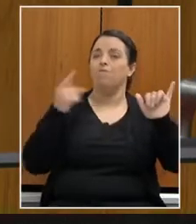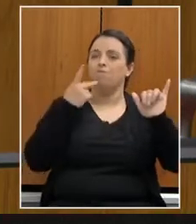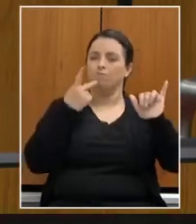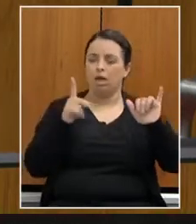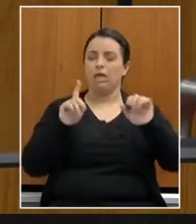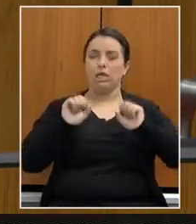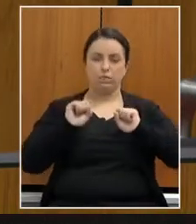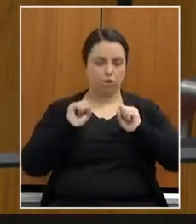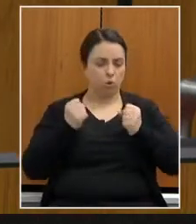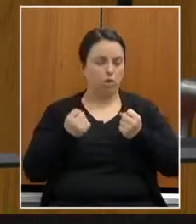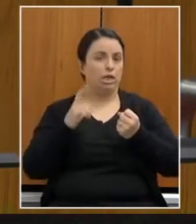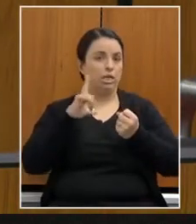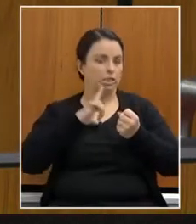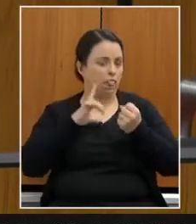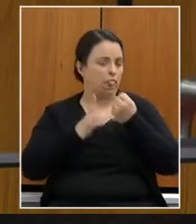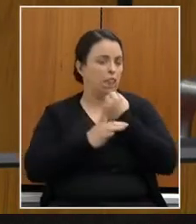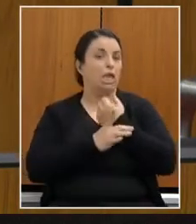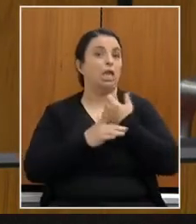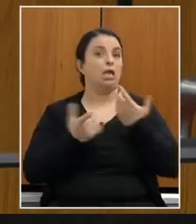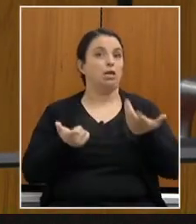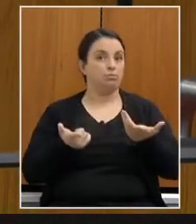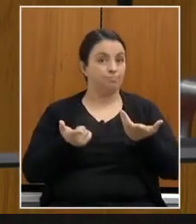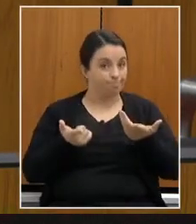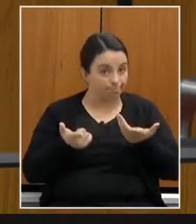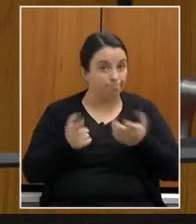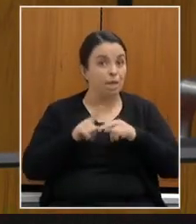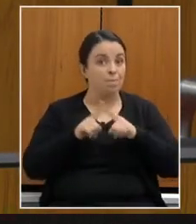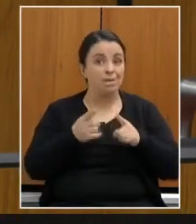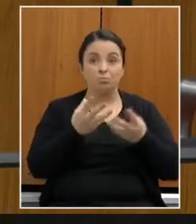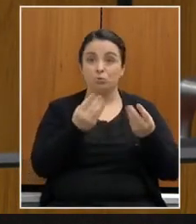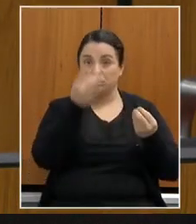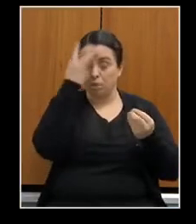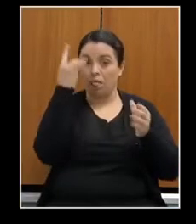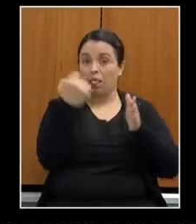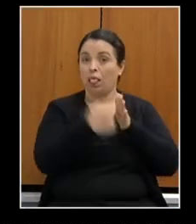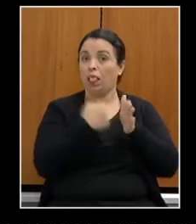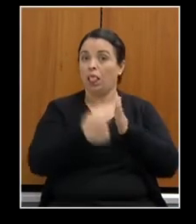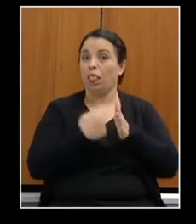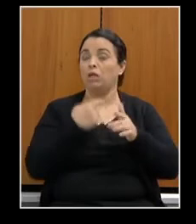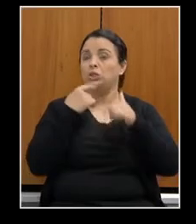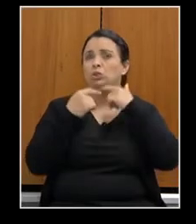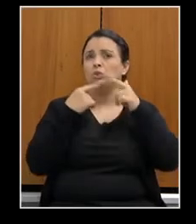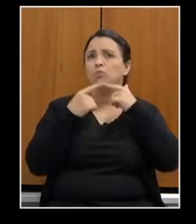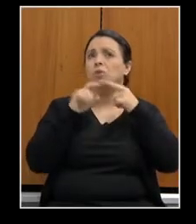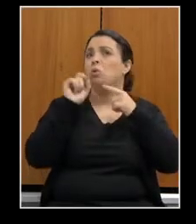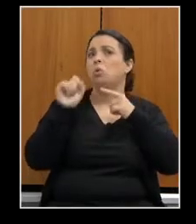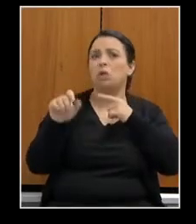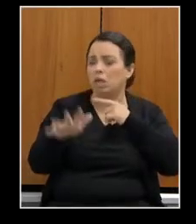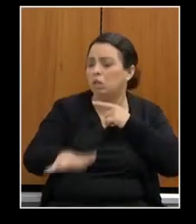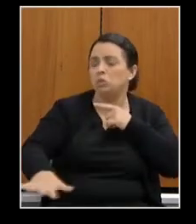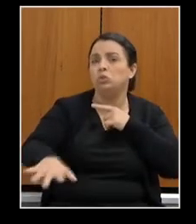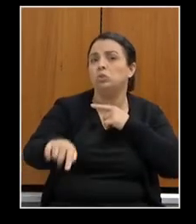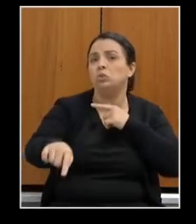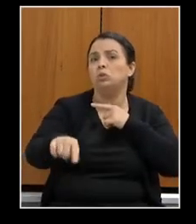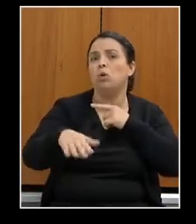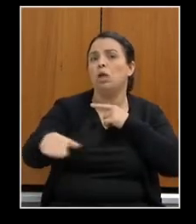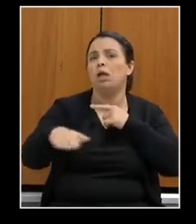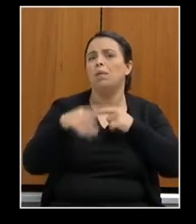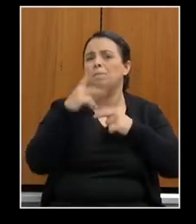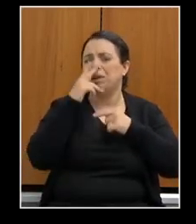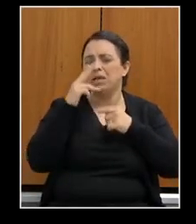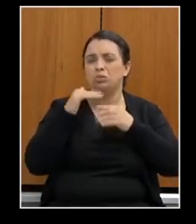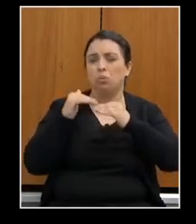eu recebi muitos questionamentos do que que seria aquele negócio que está no chão que em tese seria um tapete